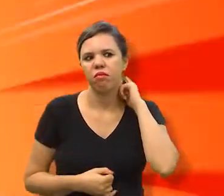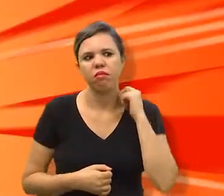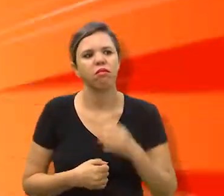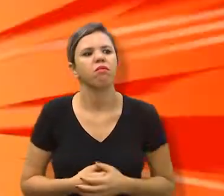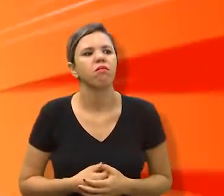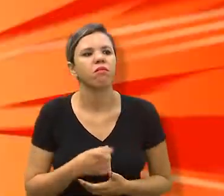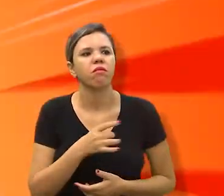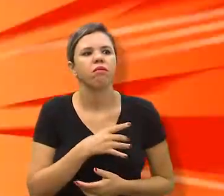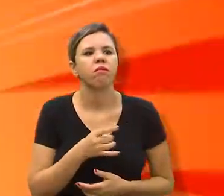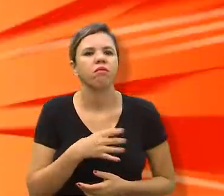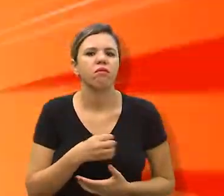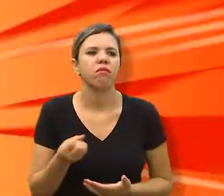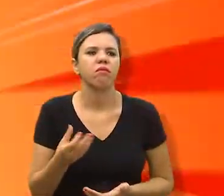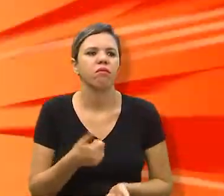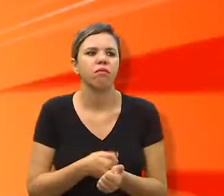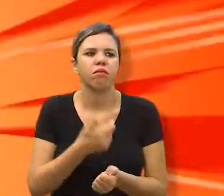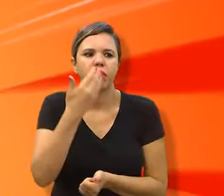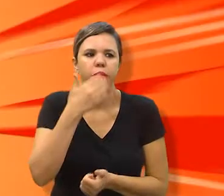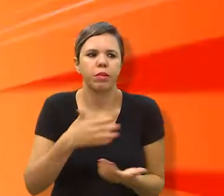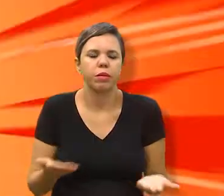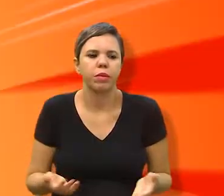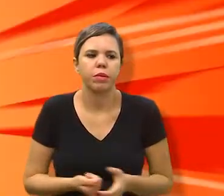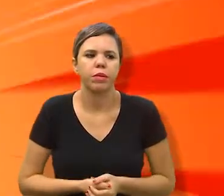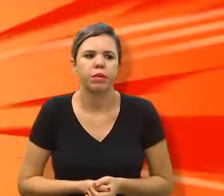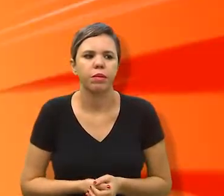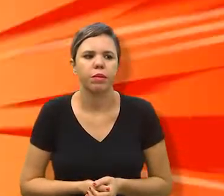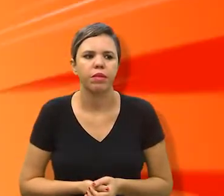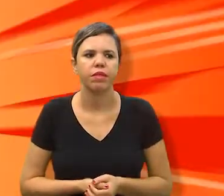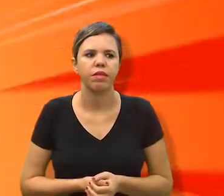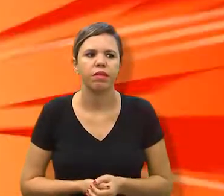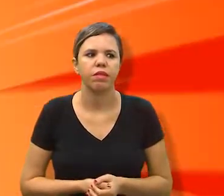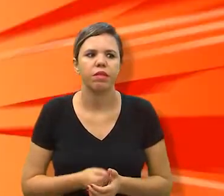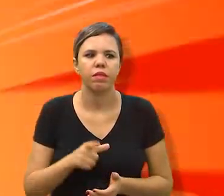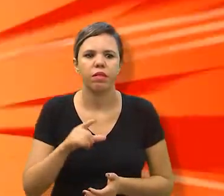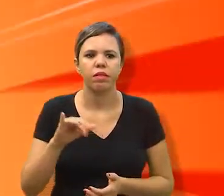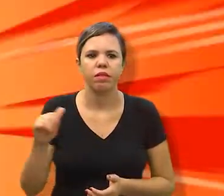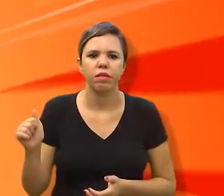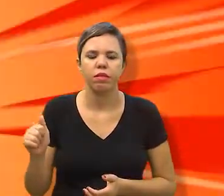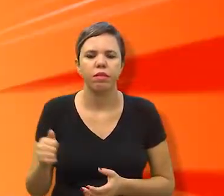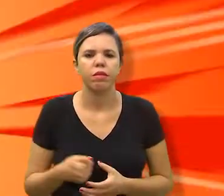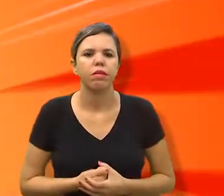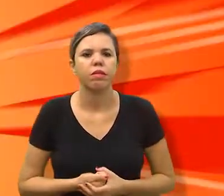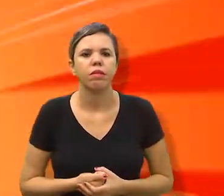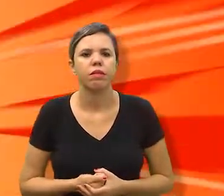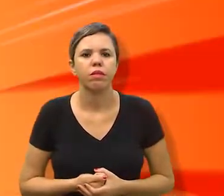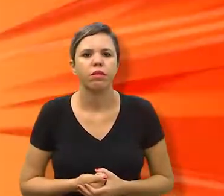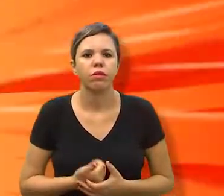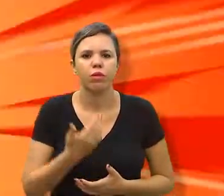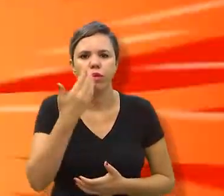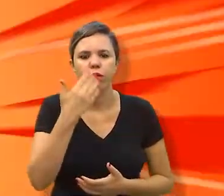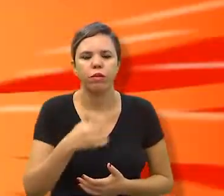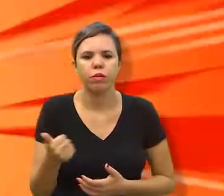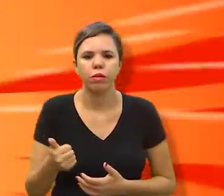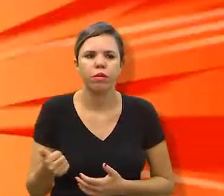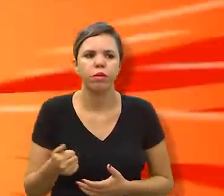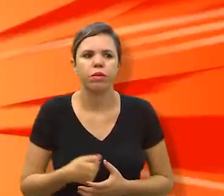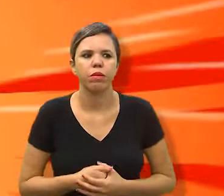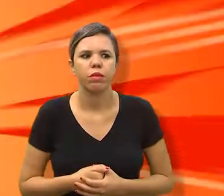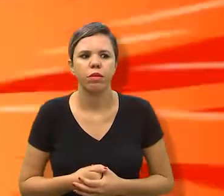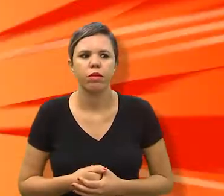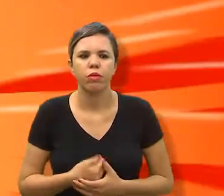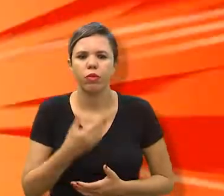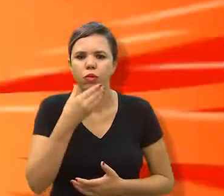sociais, que é um medo bem recente para as crianças de hoje em dia, né? E quando a Lúcia encontra os garotos no volume 1,